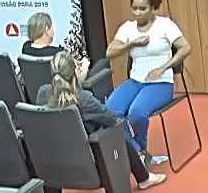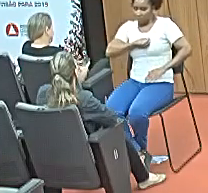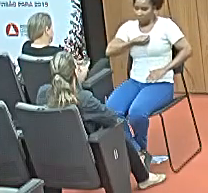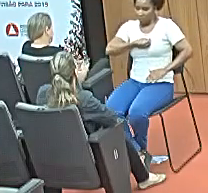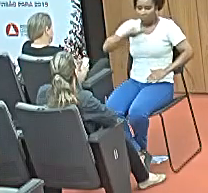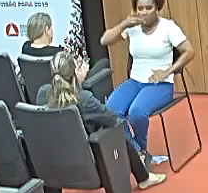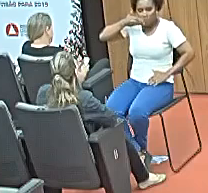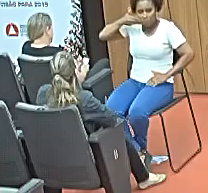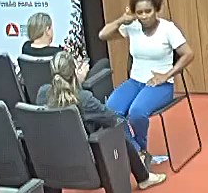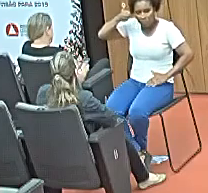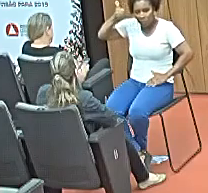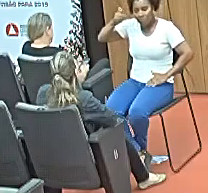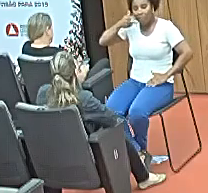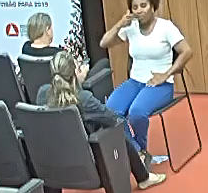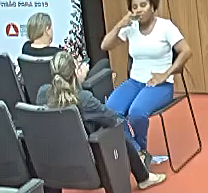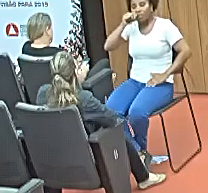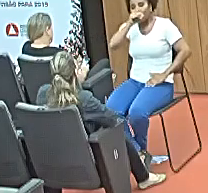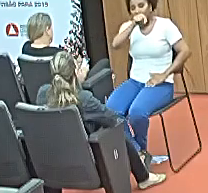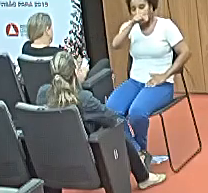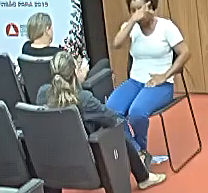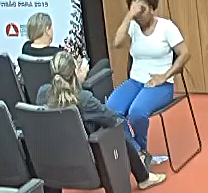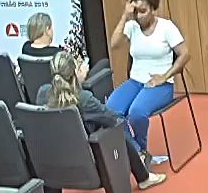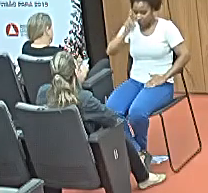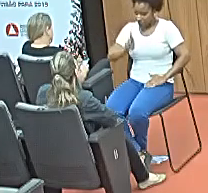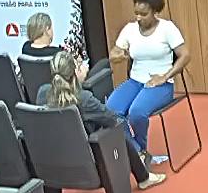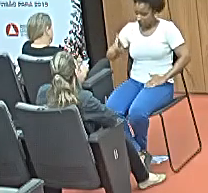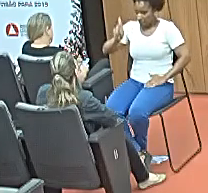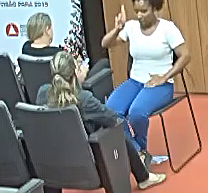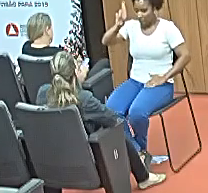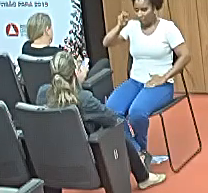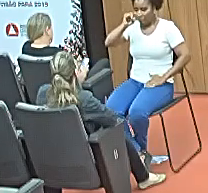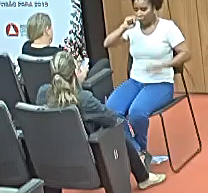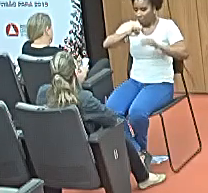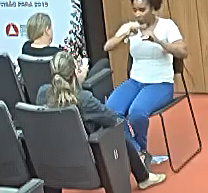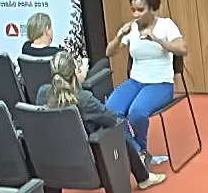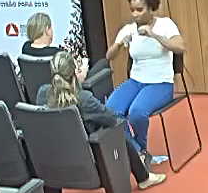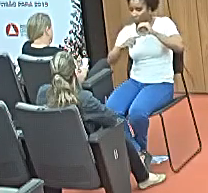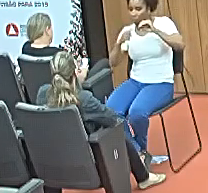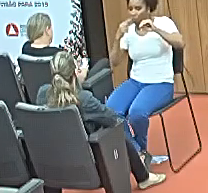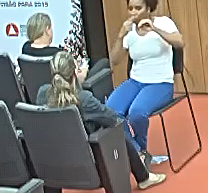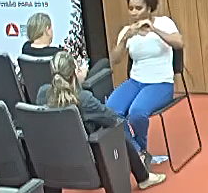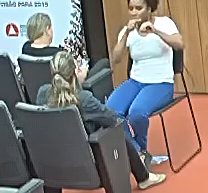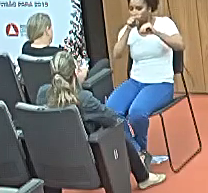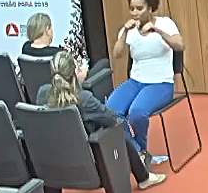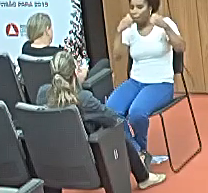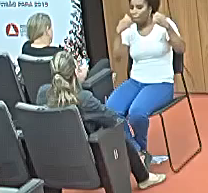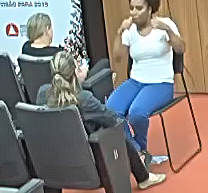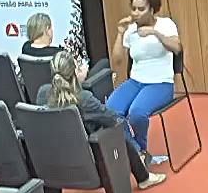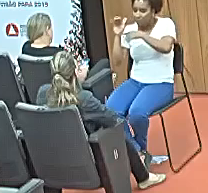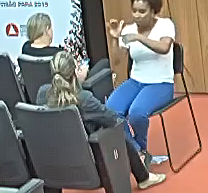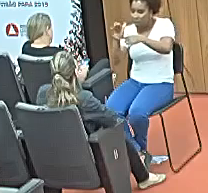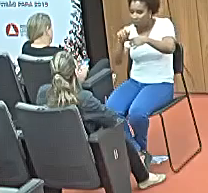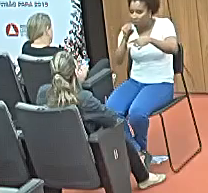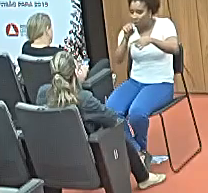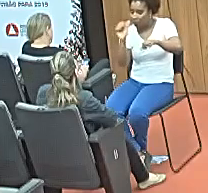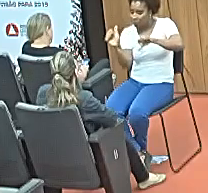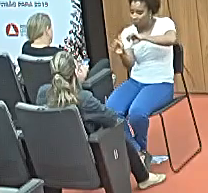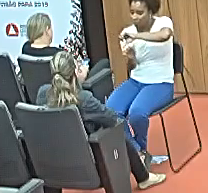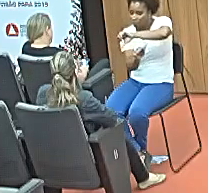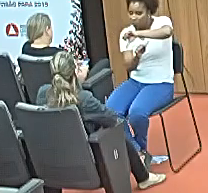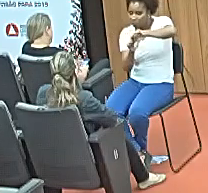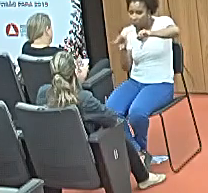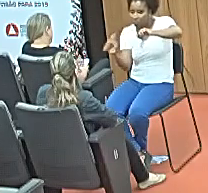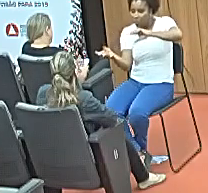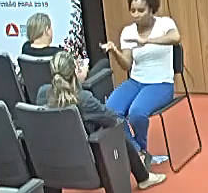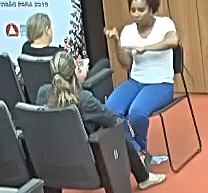a sua educação eles precisam também internalizar toda essa mudança de cultura mas que hoje está